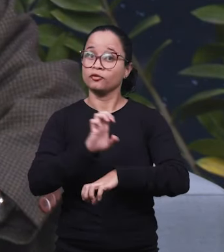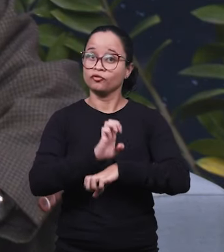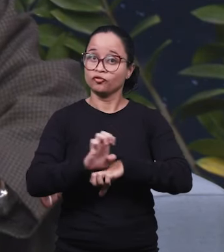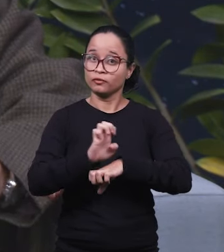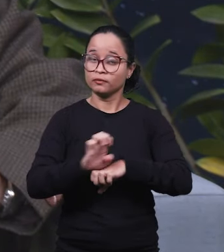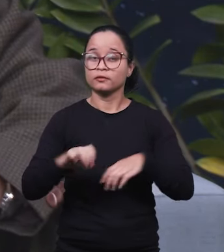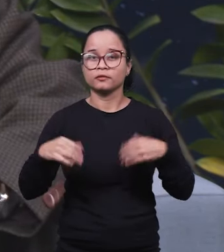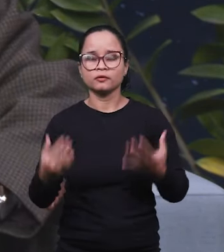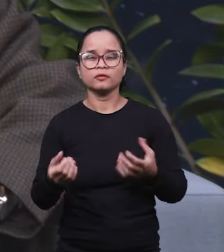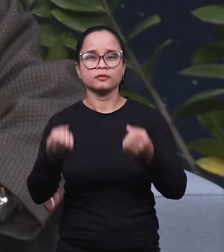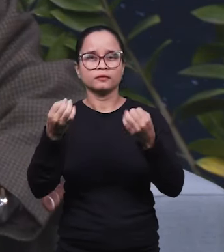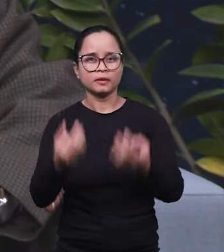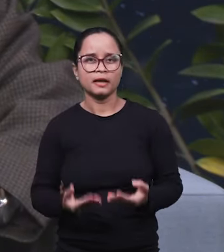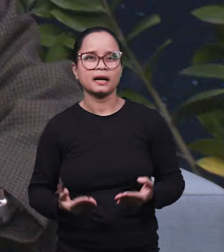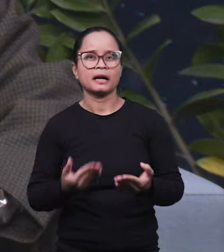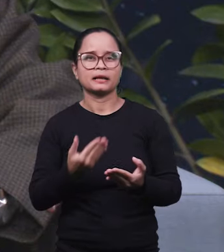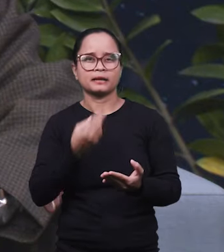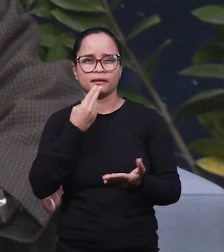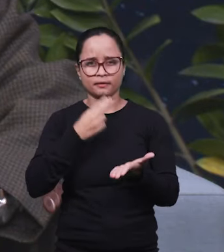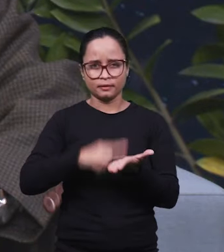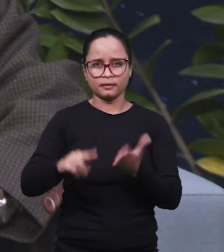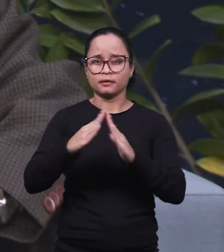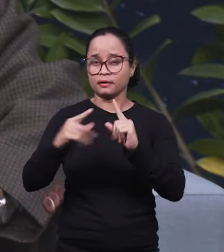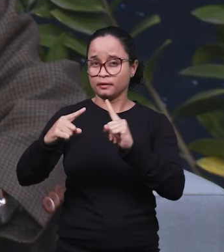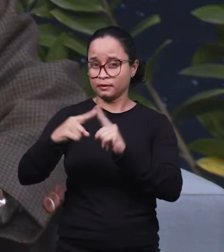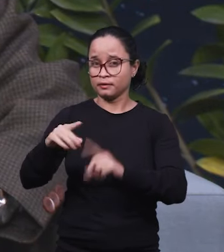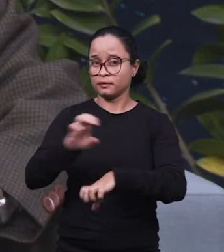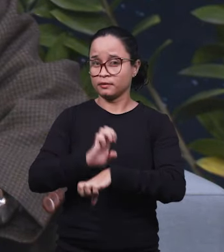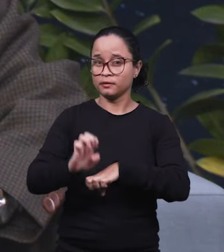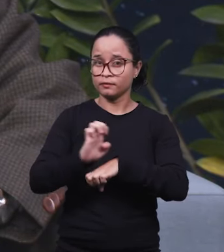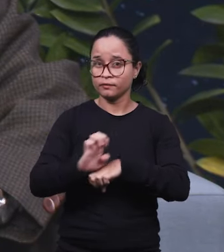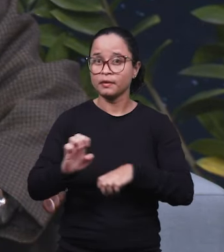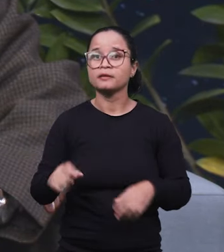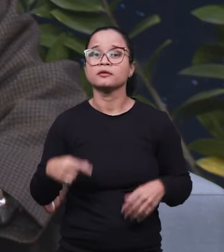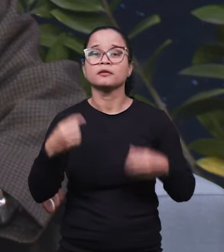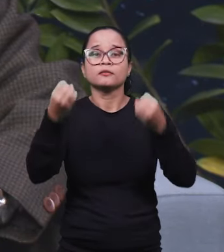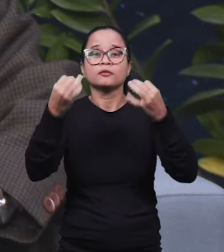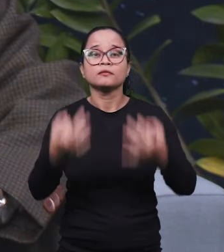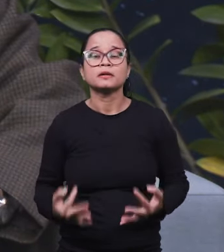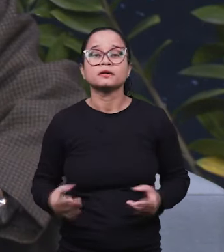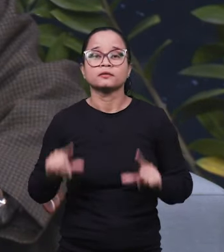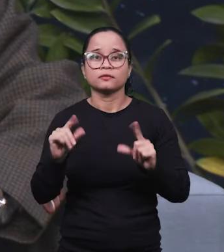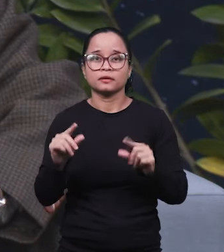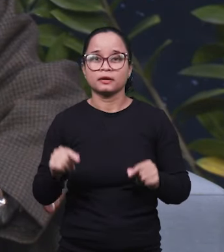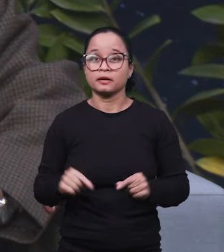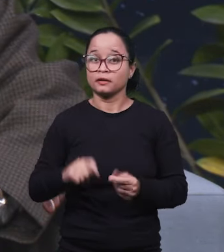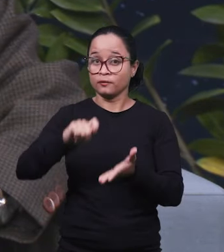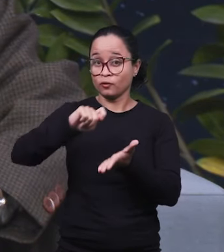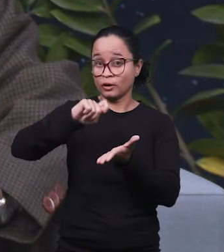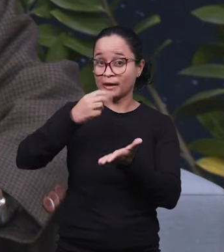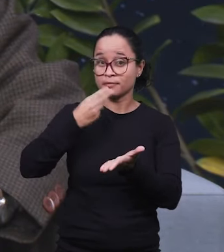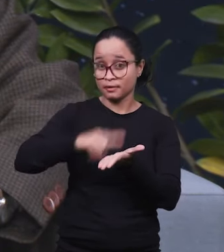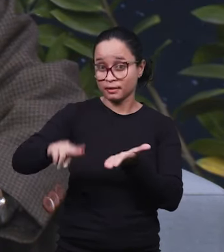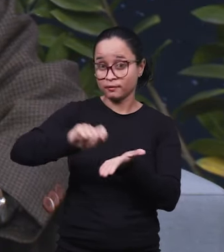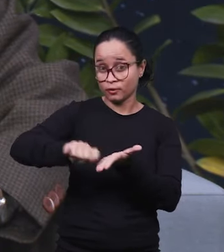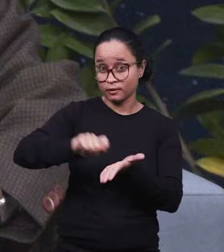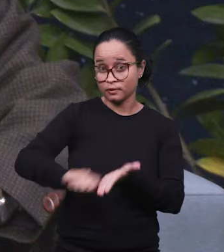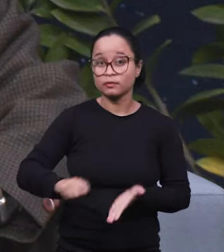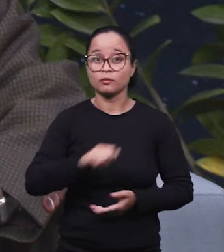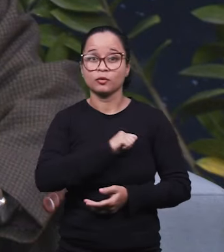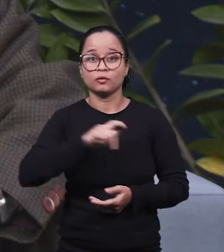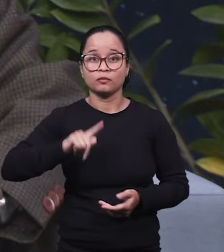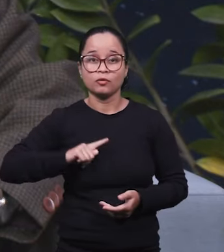fala na Carta à Igreja de Éfeso, só para explicar, nós estamos nos referindo àquelas cartas que foram escritas pelo apóstolo João na ilha de Patmos